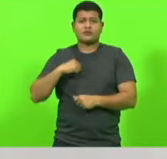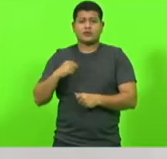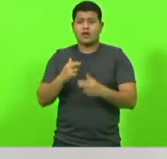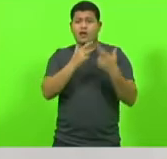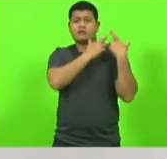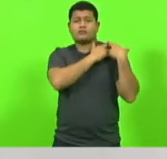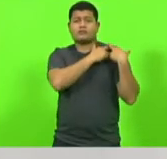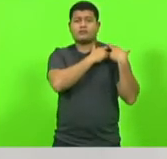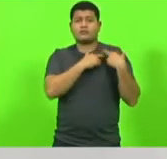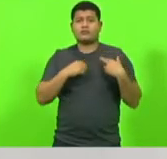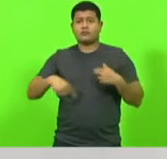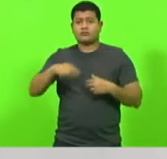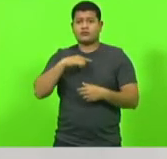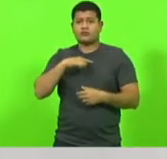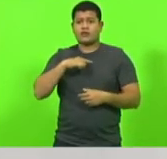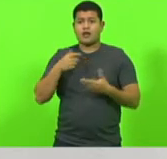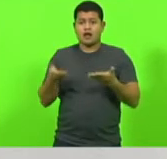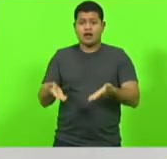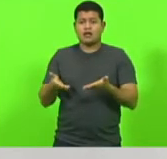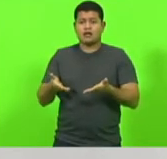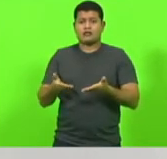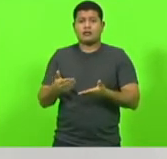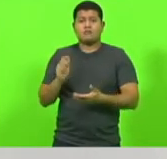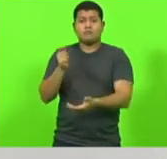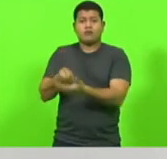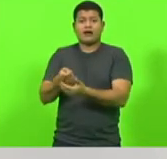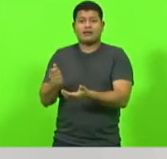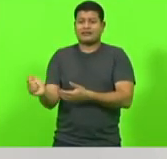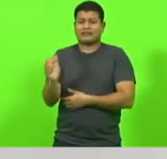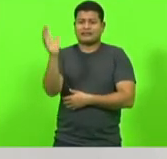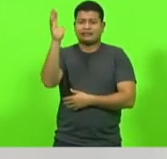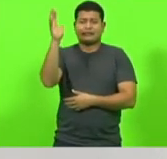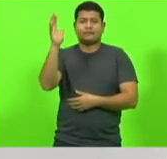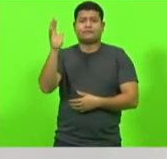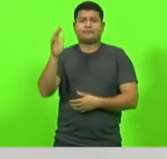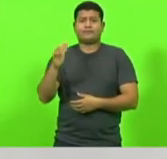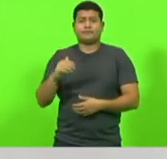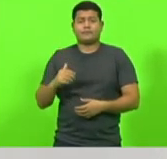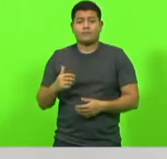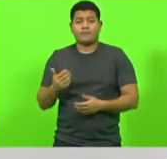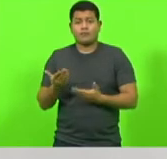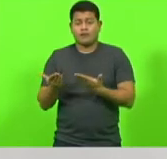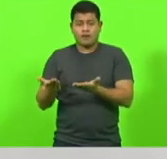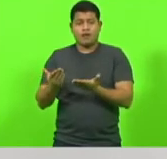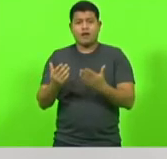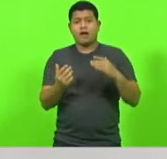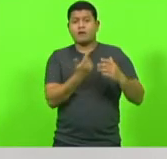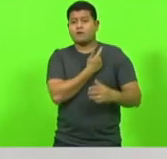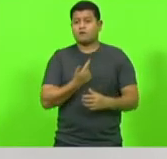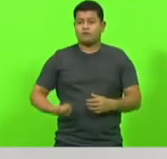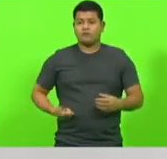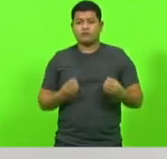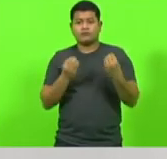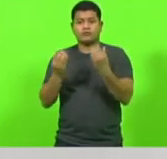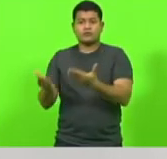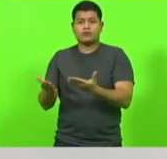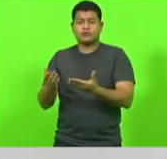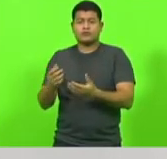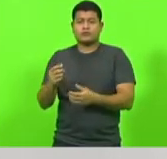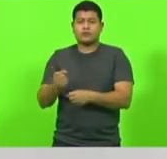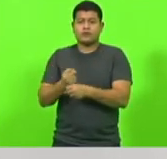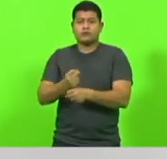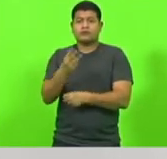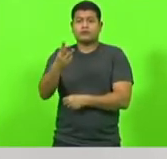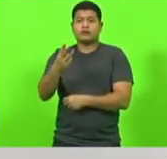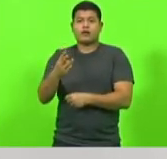nós termos passagens mais caras em Santa Catarina. O Estado fez um acordo com essas empresas, deu mais 3 anos para